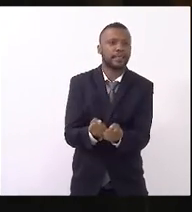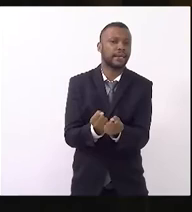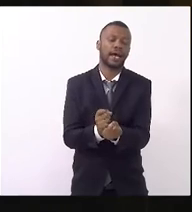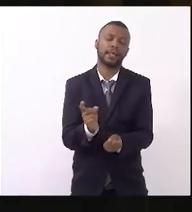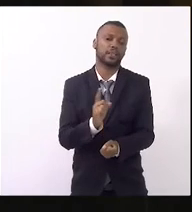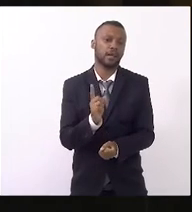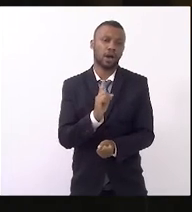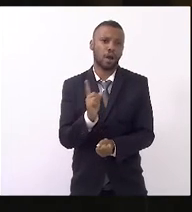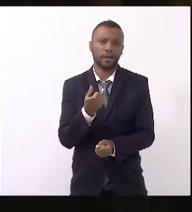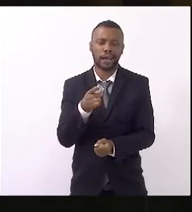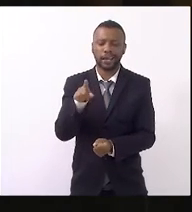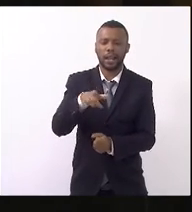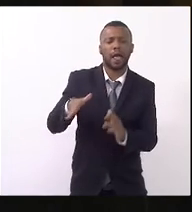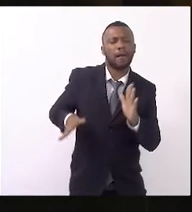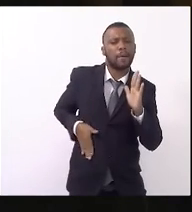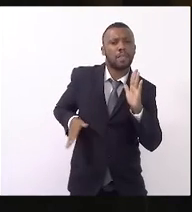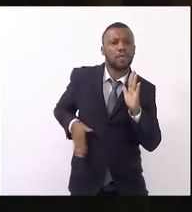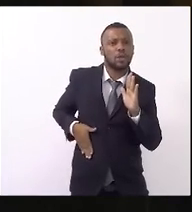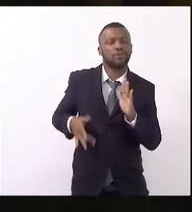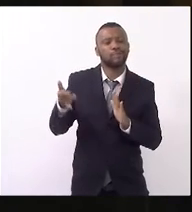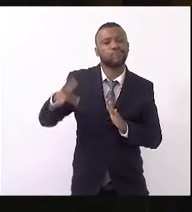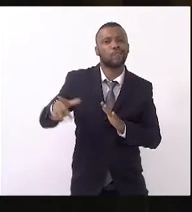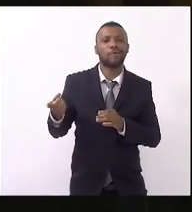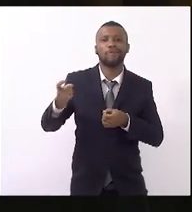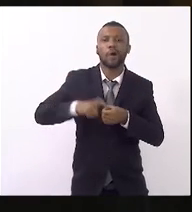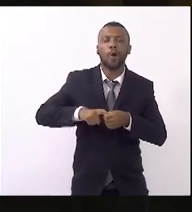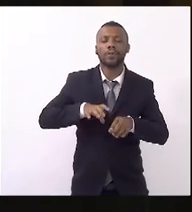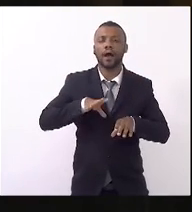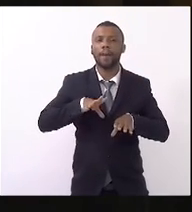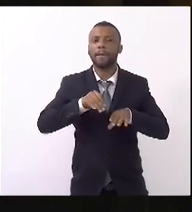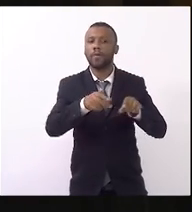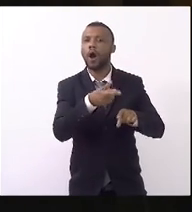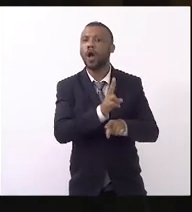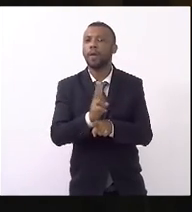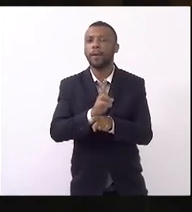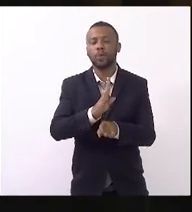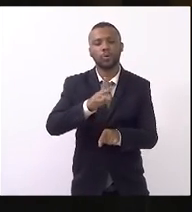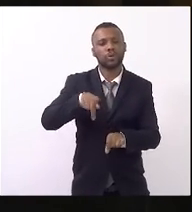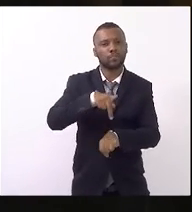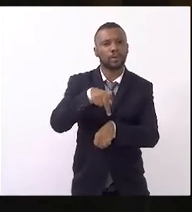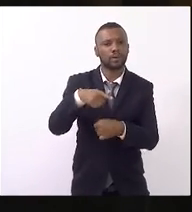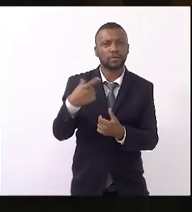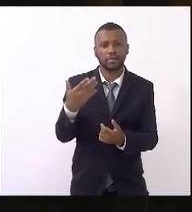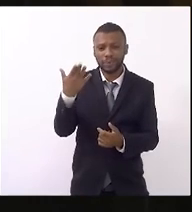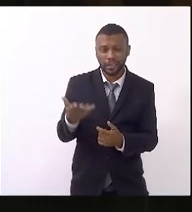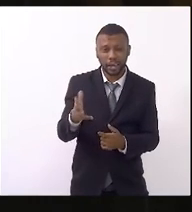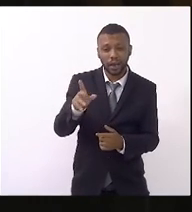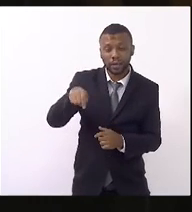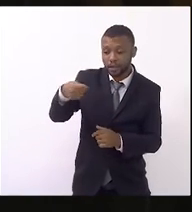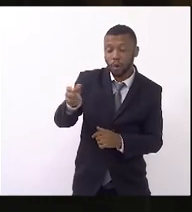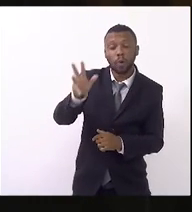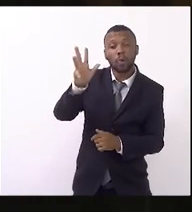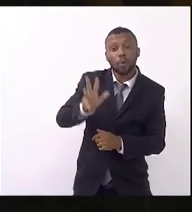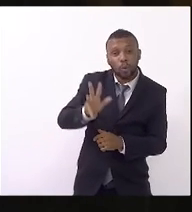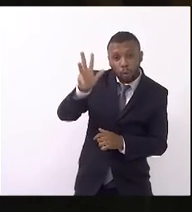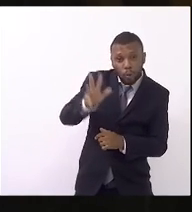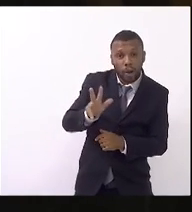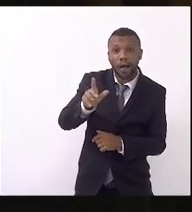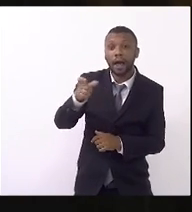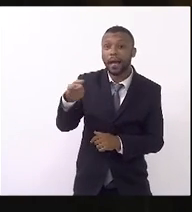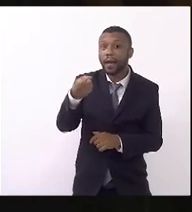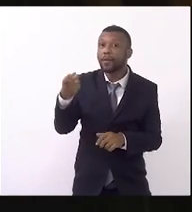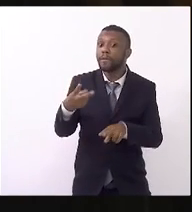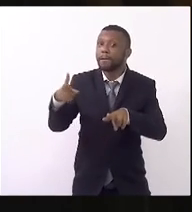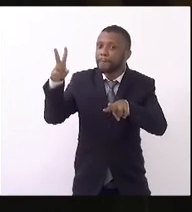para que a gente não permita que aquela bandidagem volte a tomar conta do país. E ao senhor Luiz Inácio Lula da Silva,